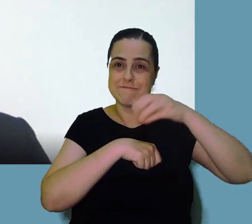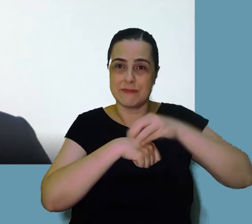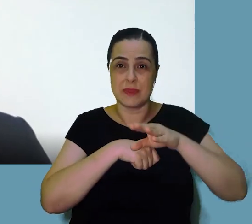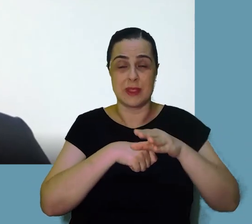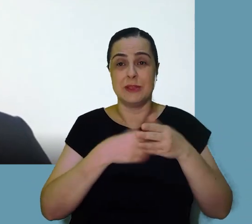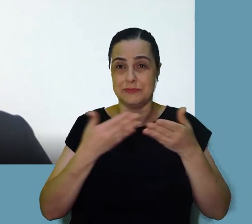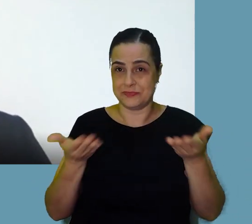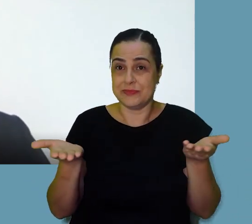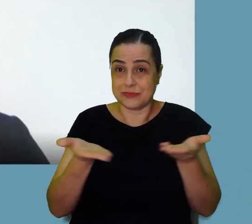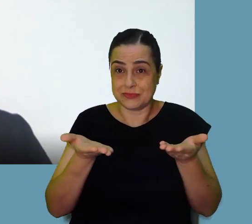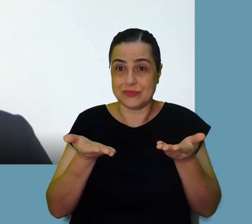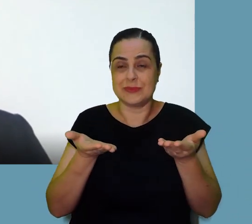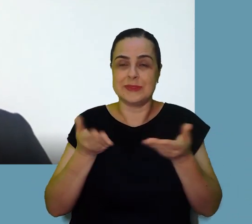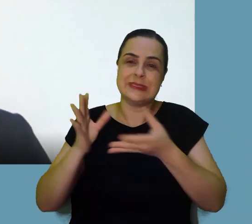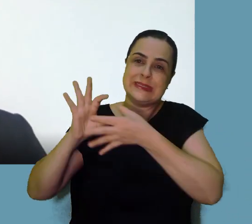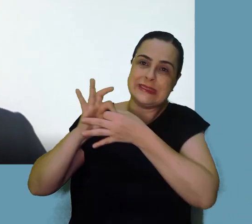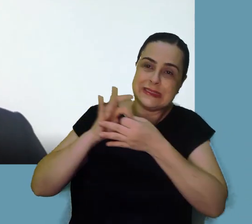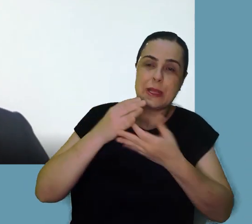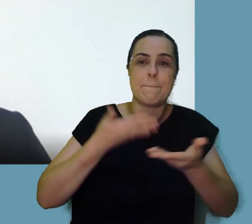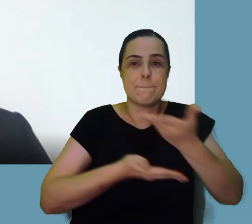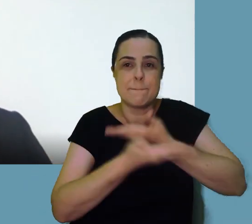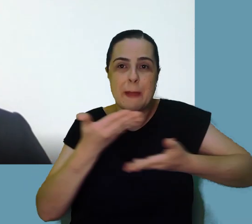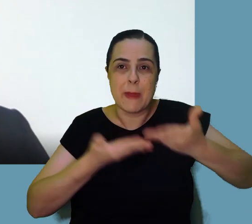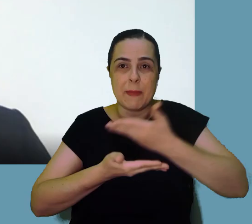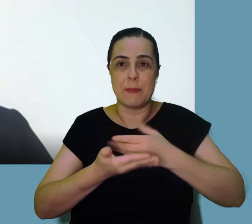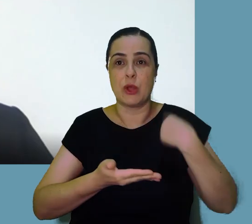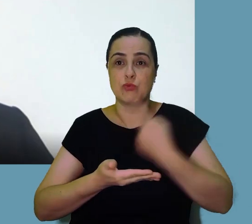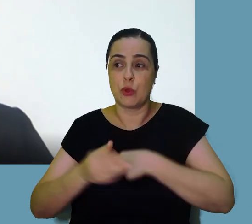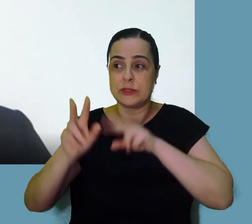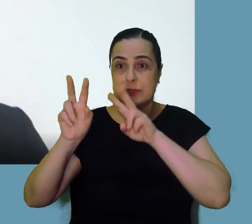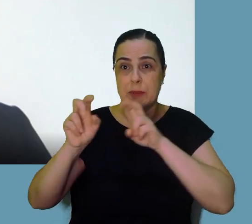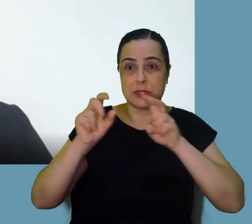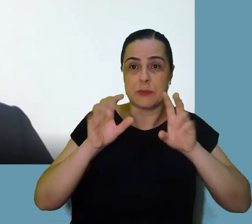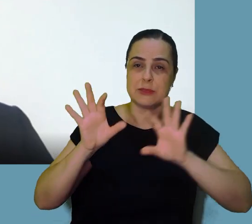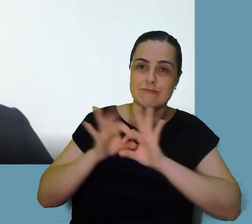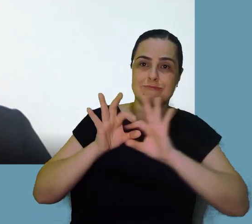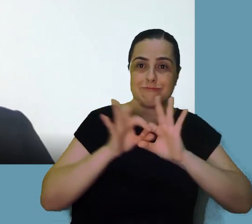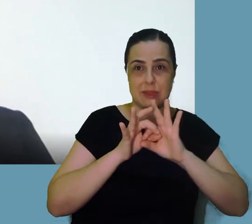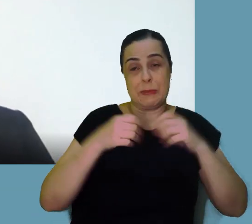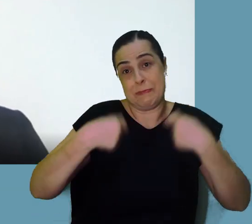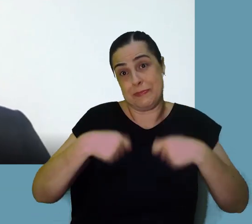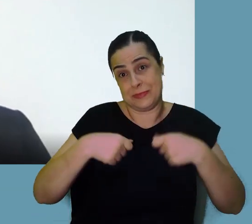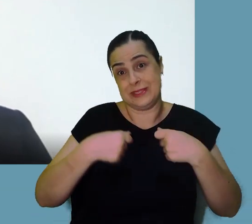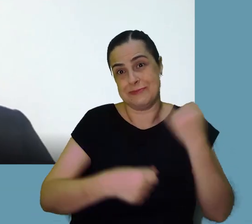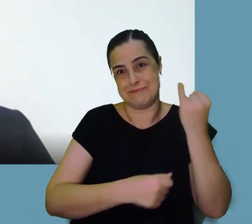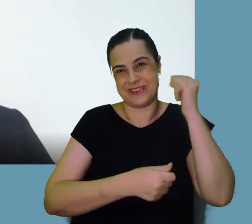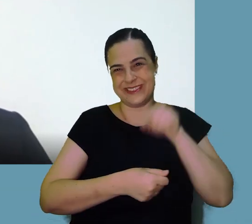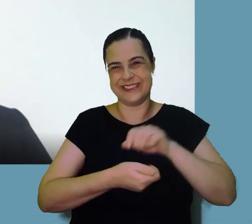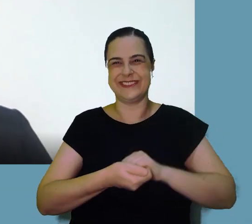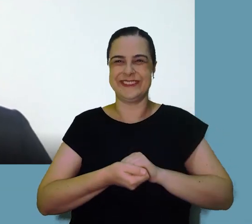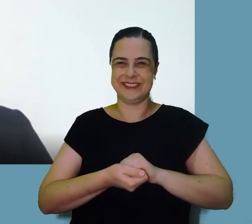essa pauta, e aí a gente vai costurando com os recortes que a gente acha necessário e urgente.